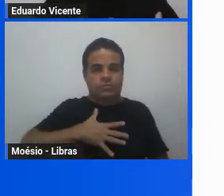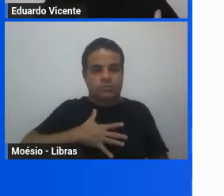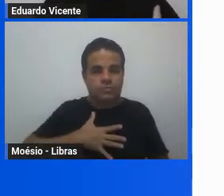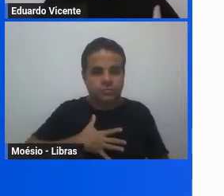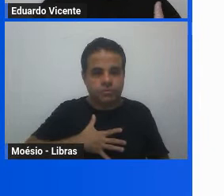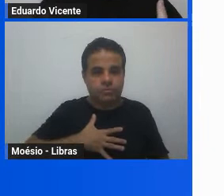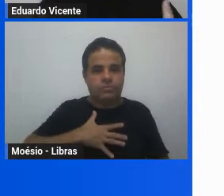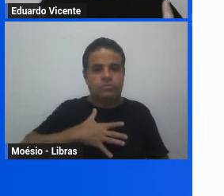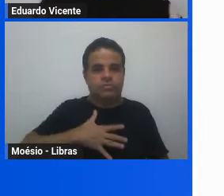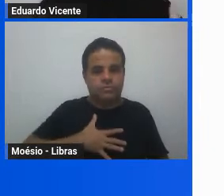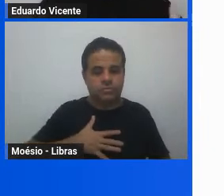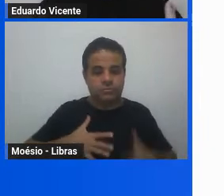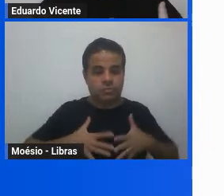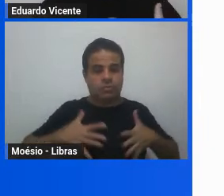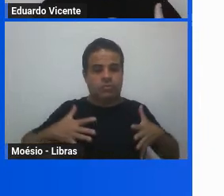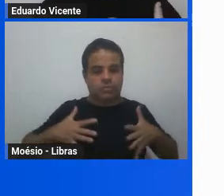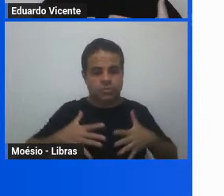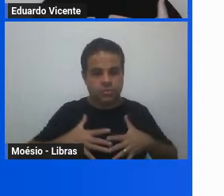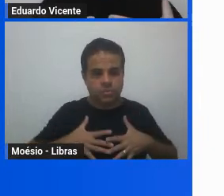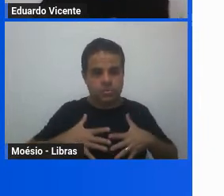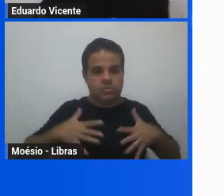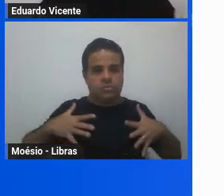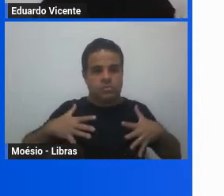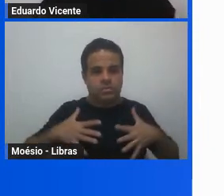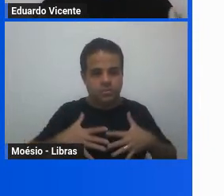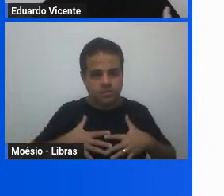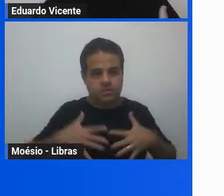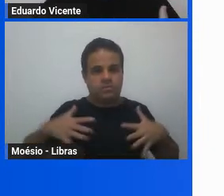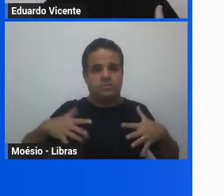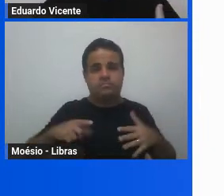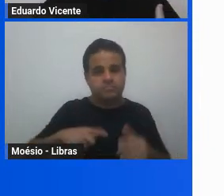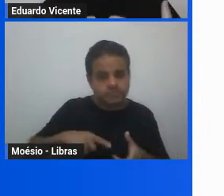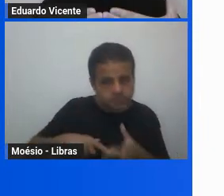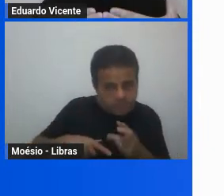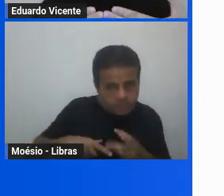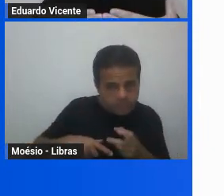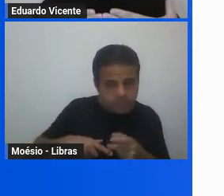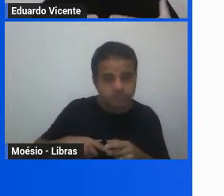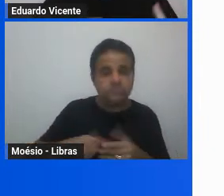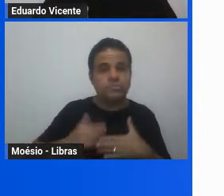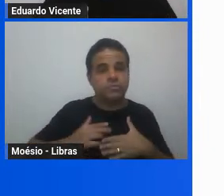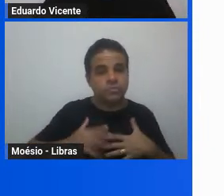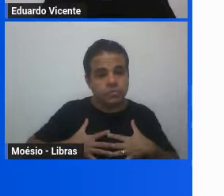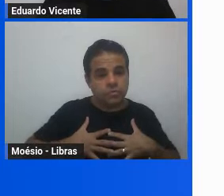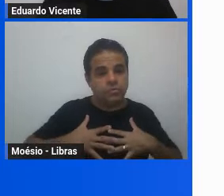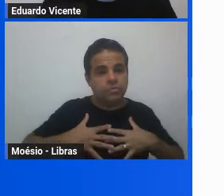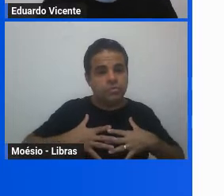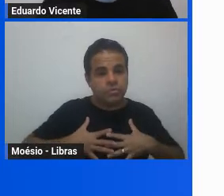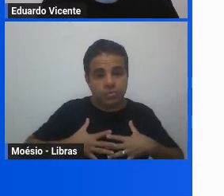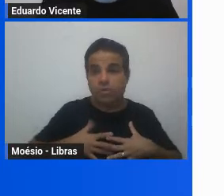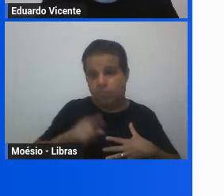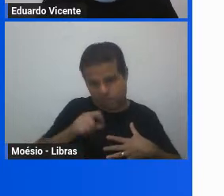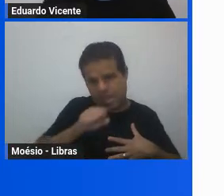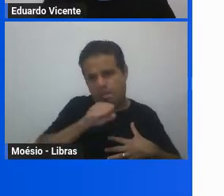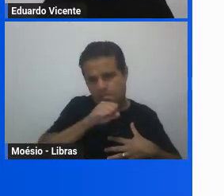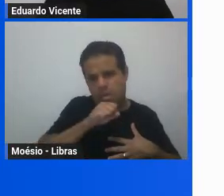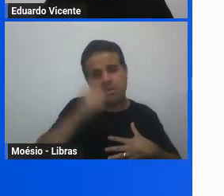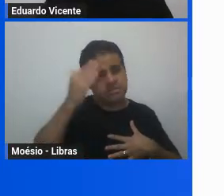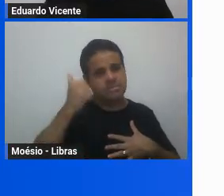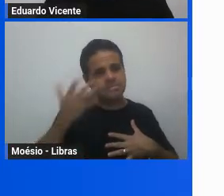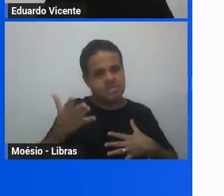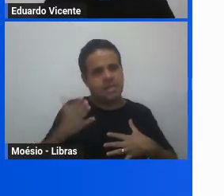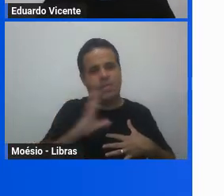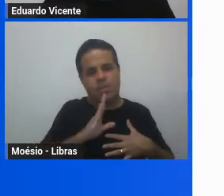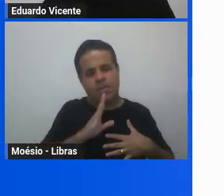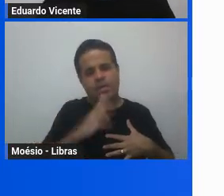uma expansibilidade dos pulmões, subir e descer, subir e descer. E você que é mãe sabe muito bem do que eu estou dizendo,